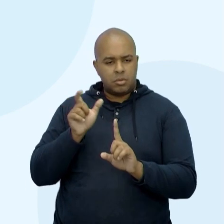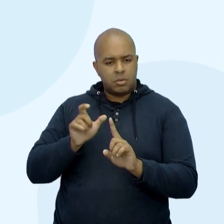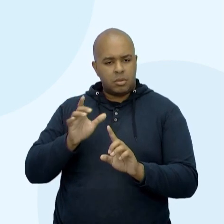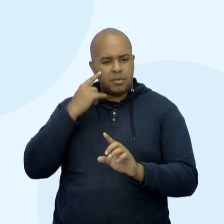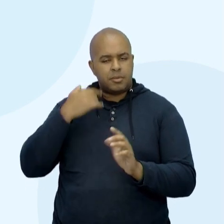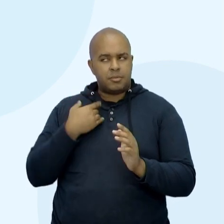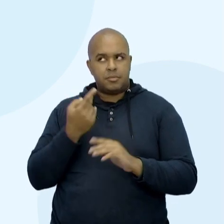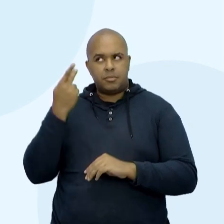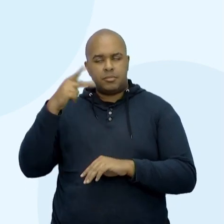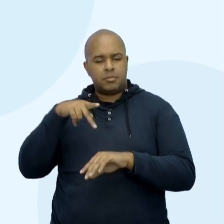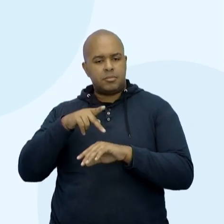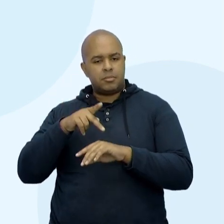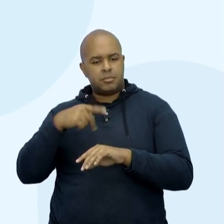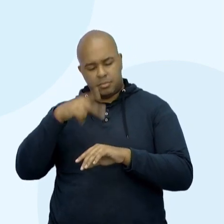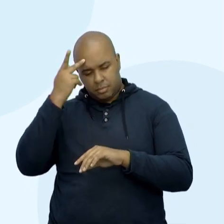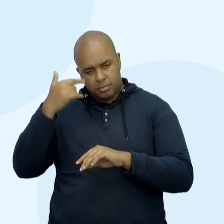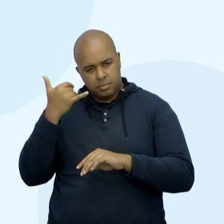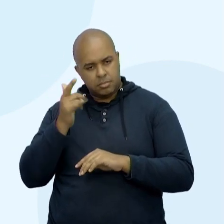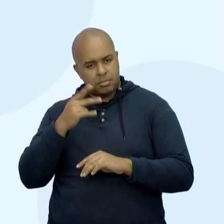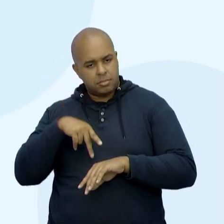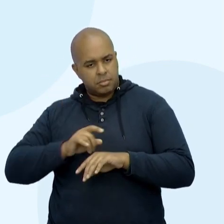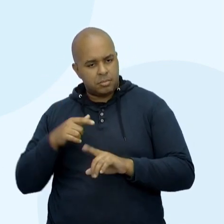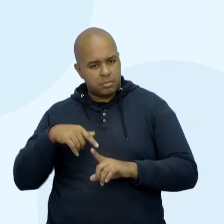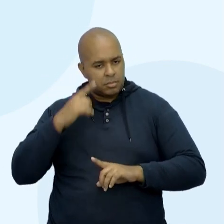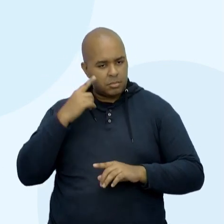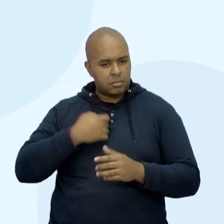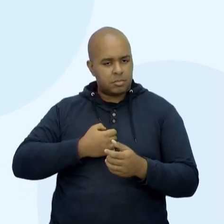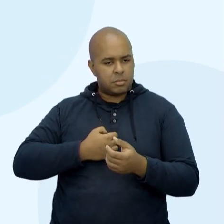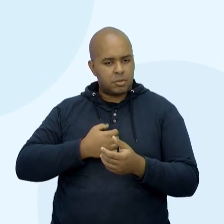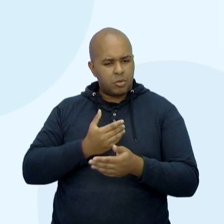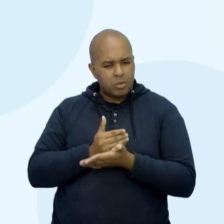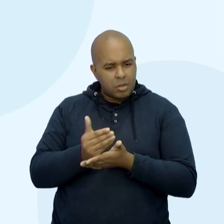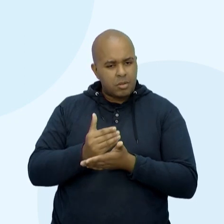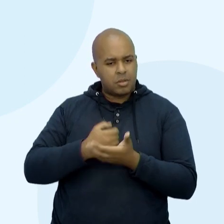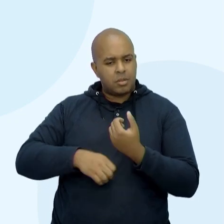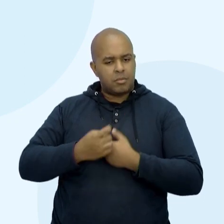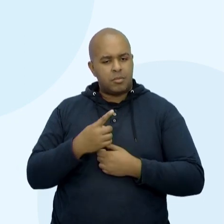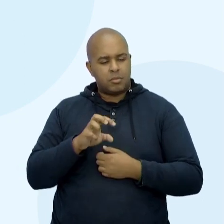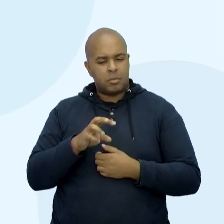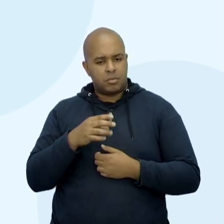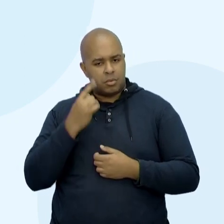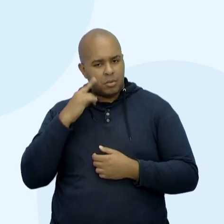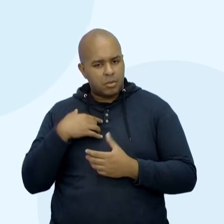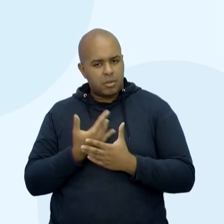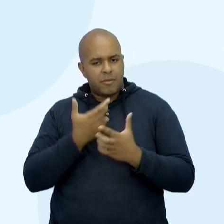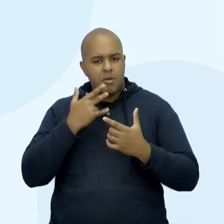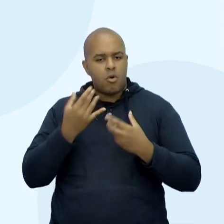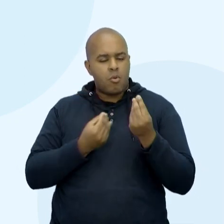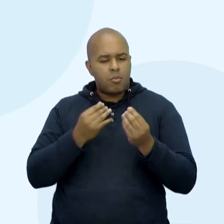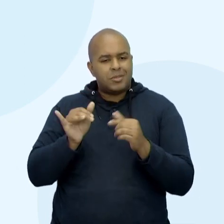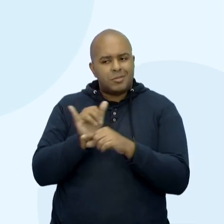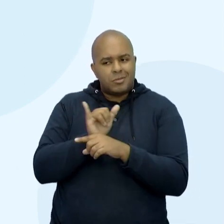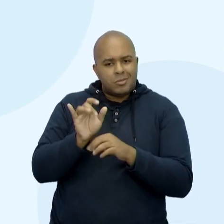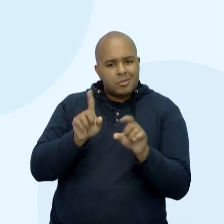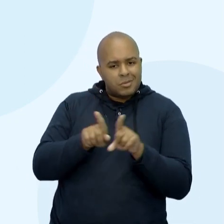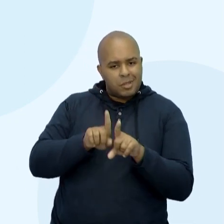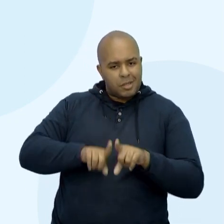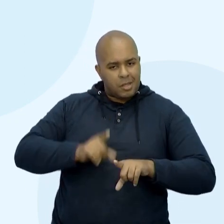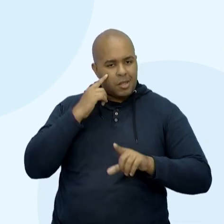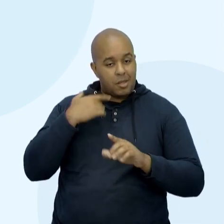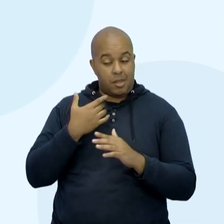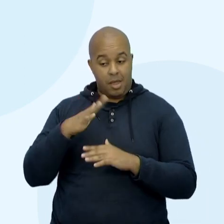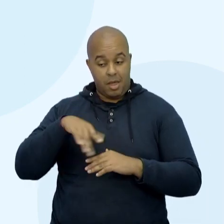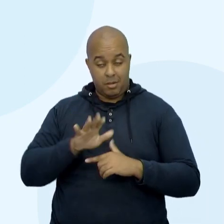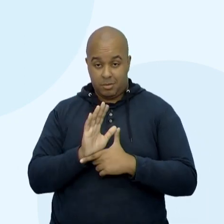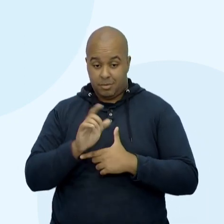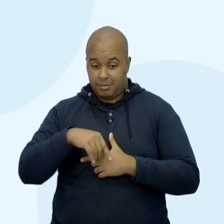Brasil, falamos sobre o início, lá em 1896, as primeiras exibições, falamos sobre como se estruturou o mercado